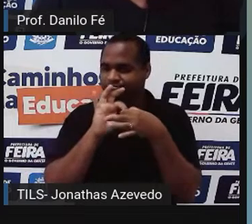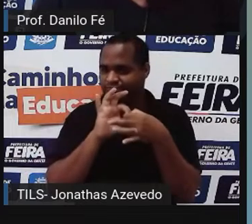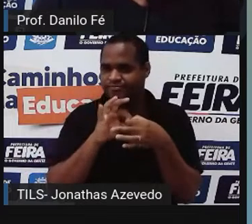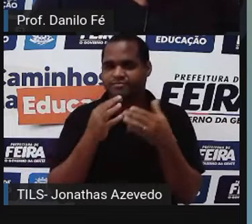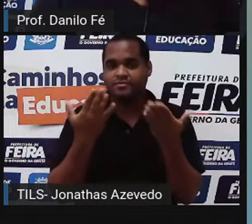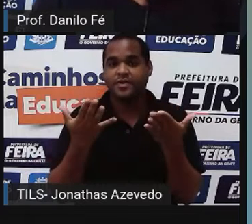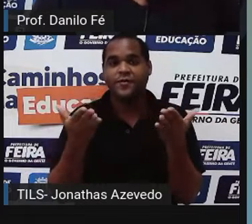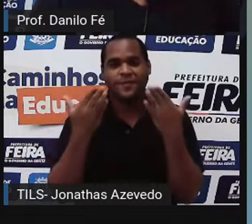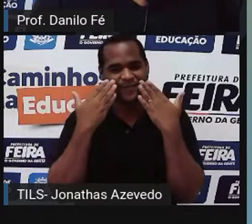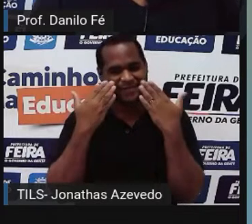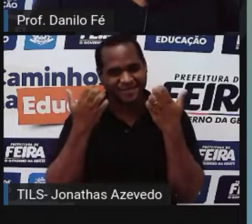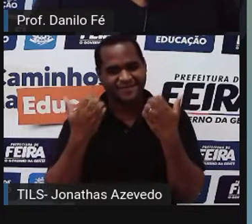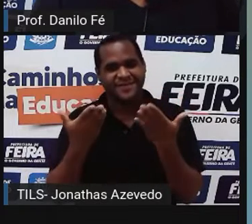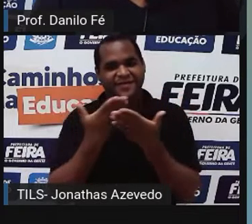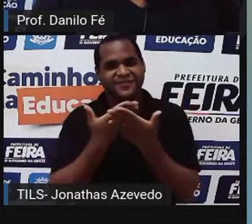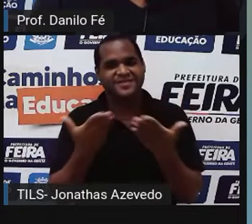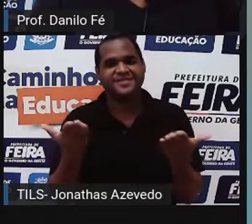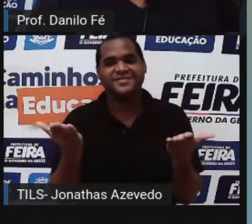a vocês